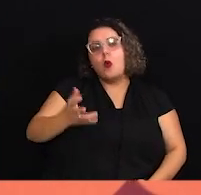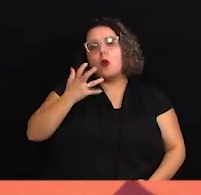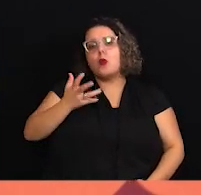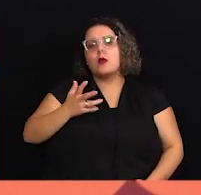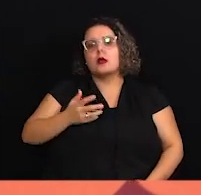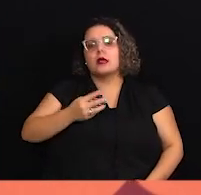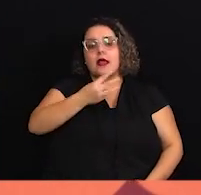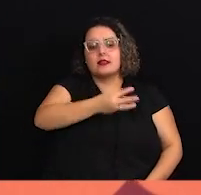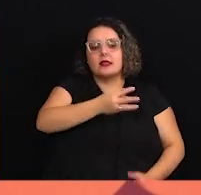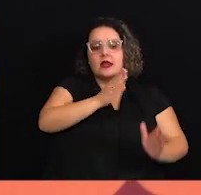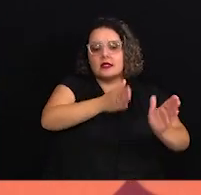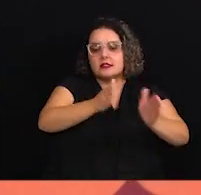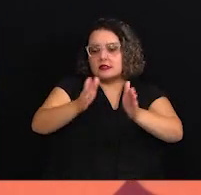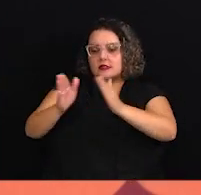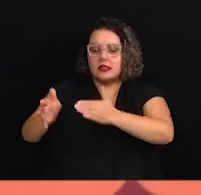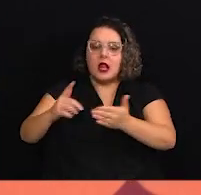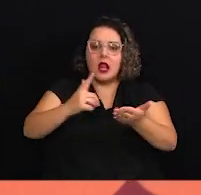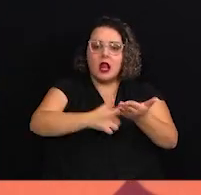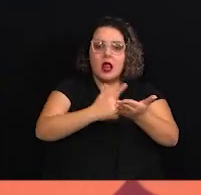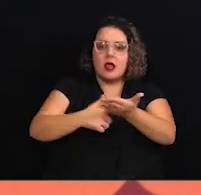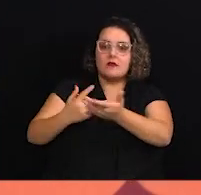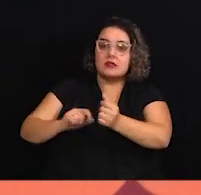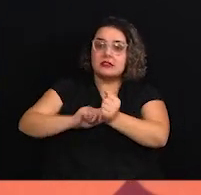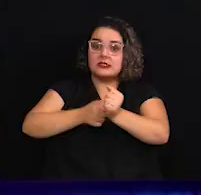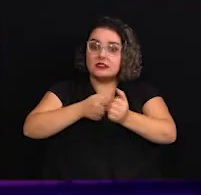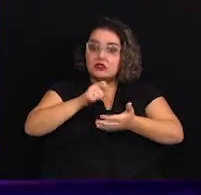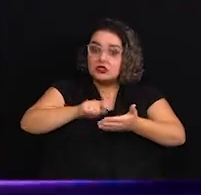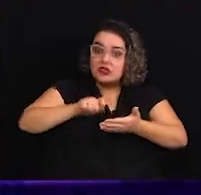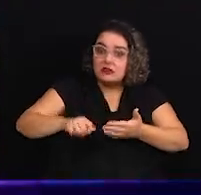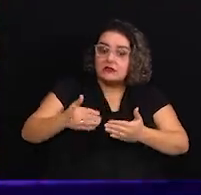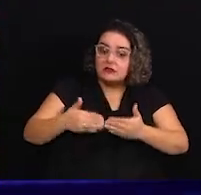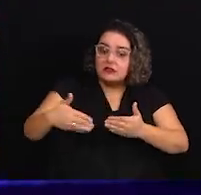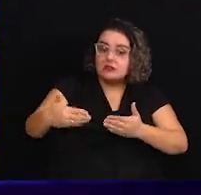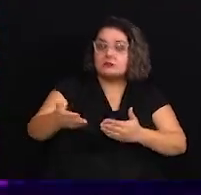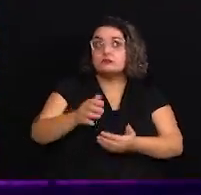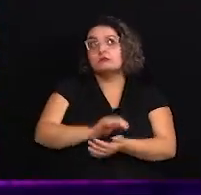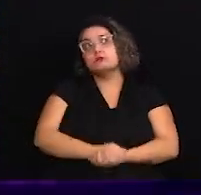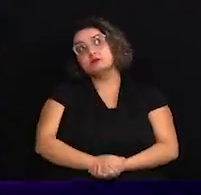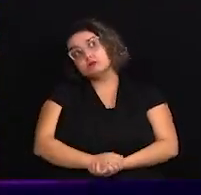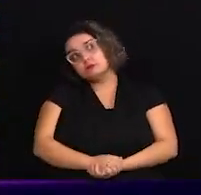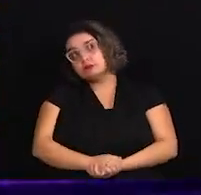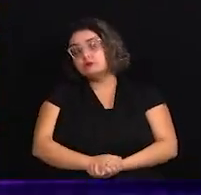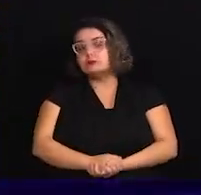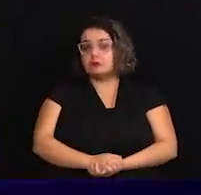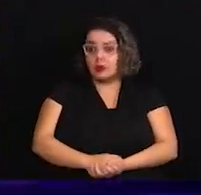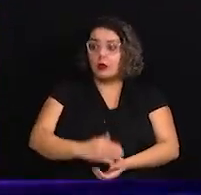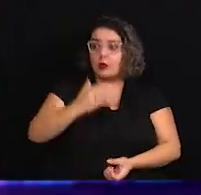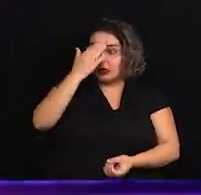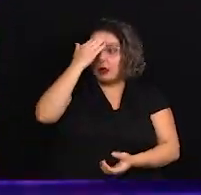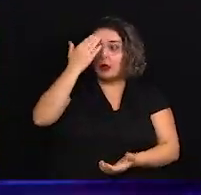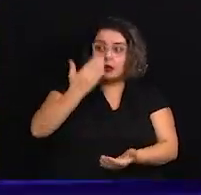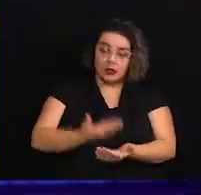uma trilogia? Esse diário aí vai se estender? Olha, eu